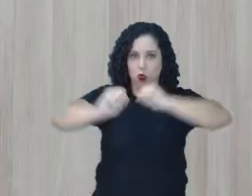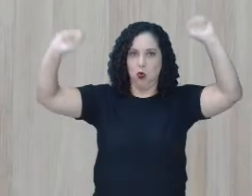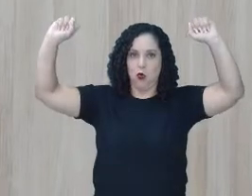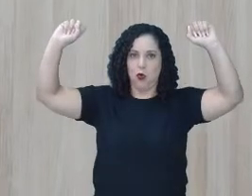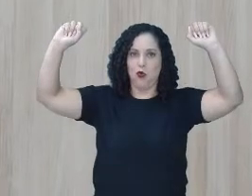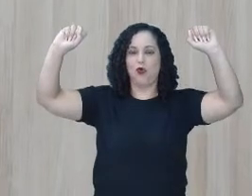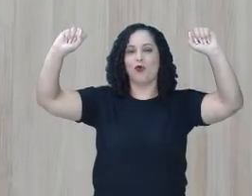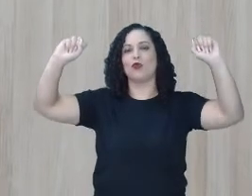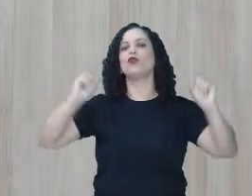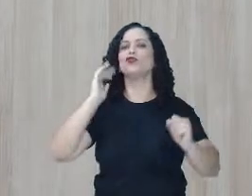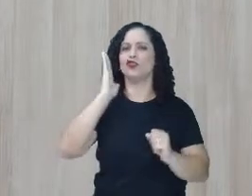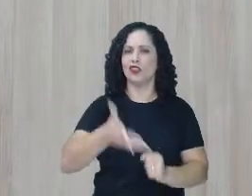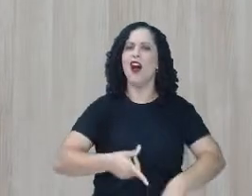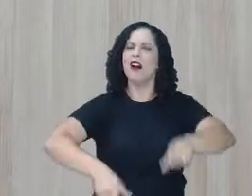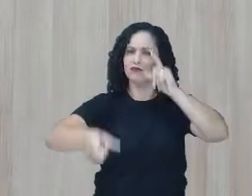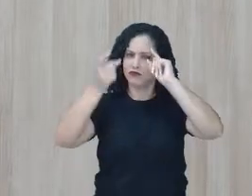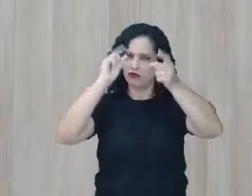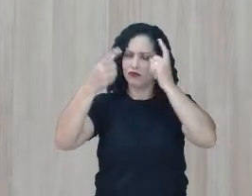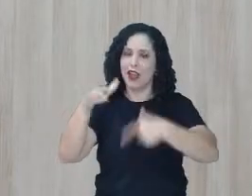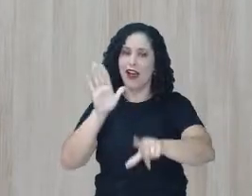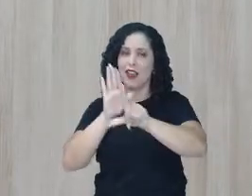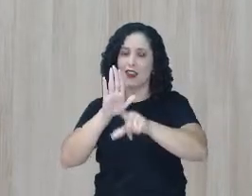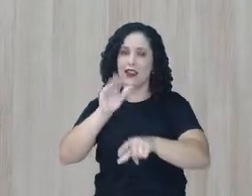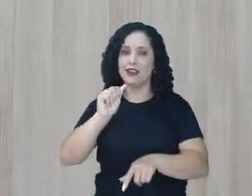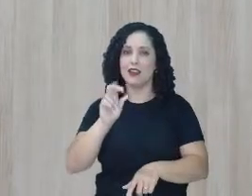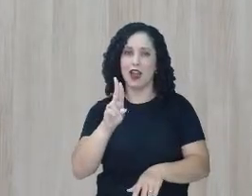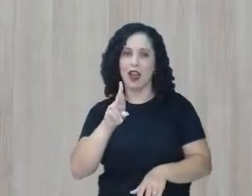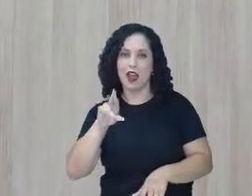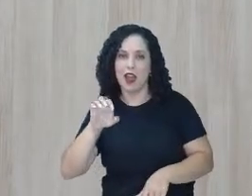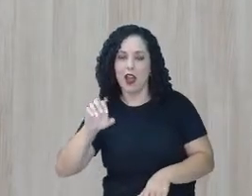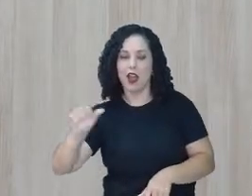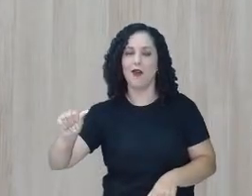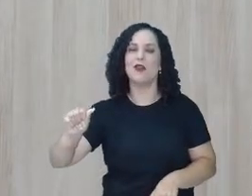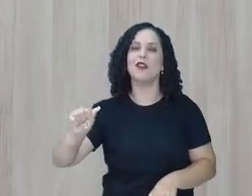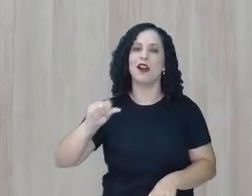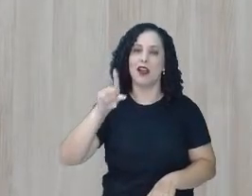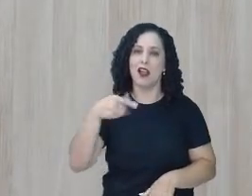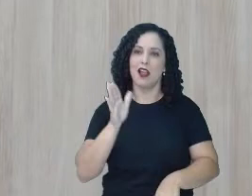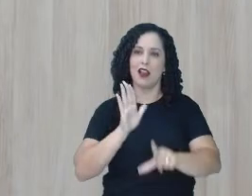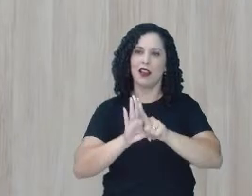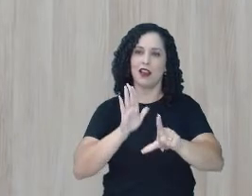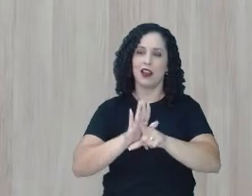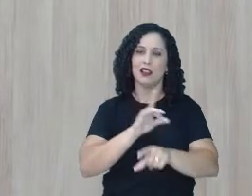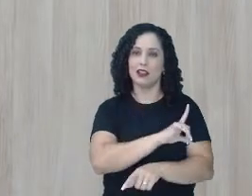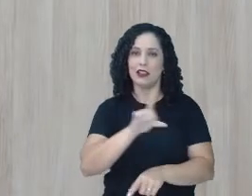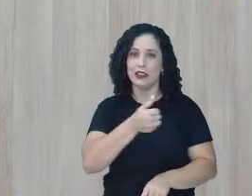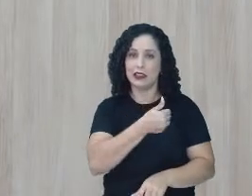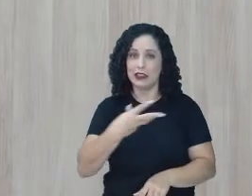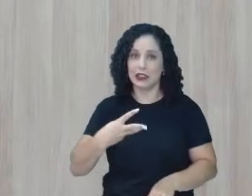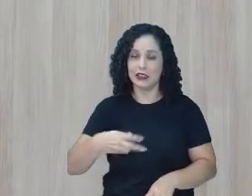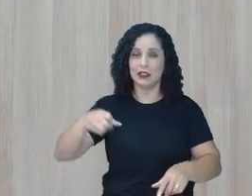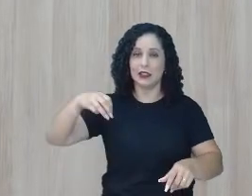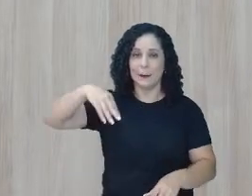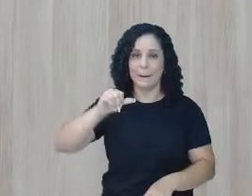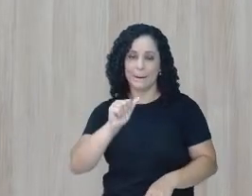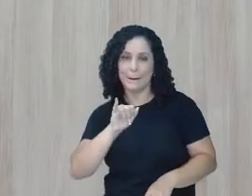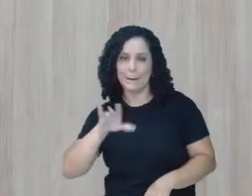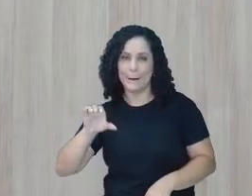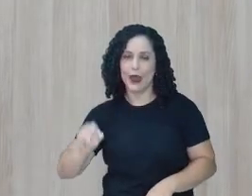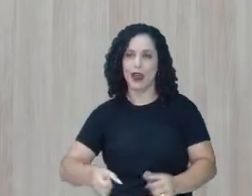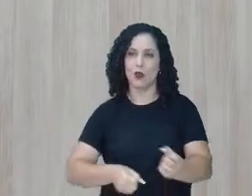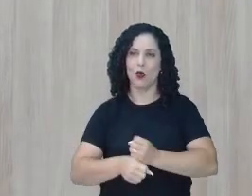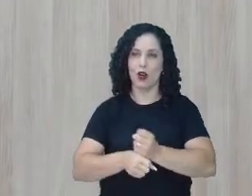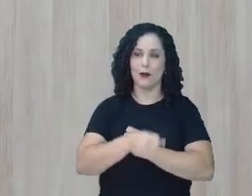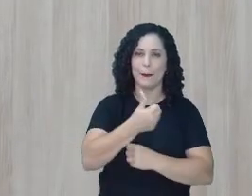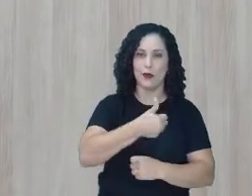isso, né, de que a Lei Áurea é uma lei, né, que foi ali promulgada no dia 13 de maio de 1888 pela Princesa